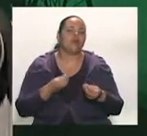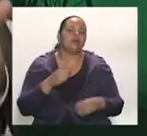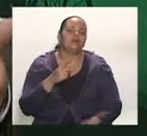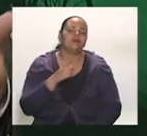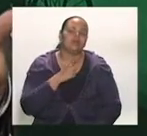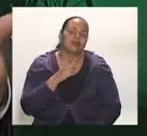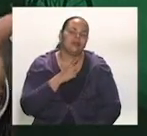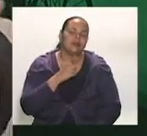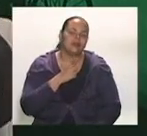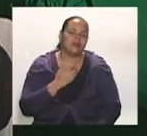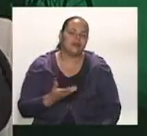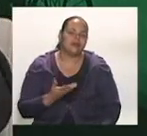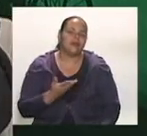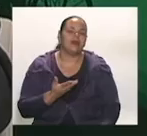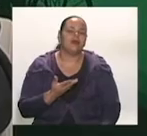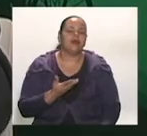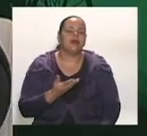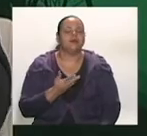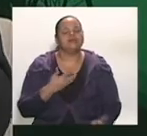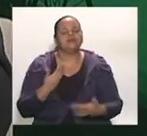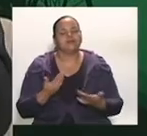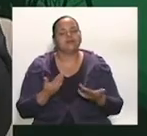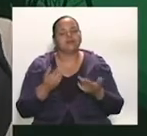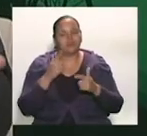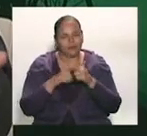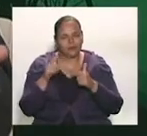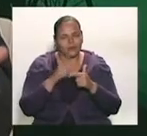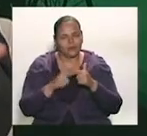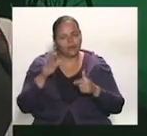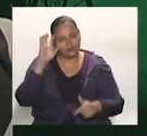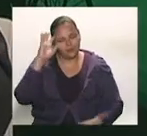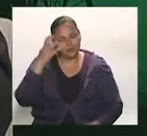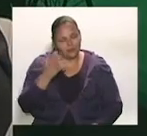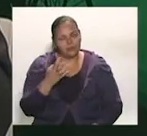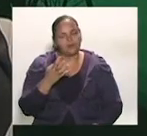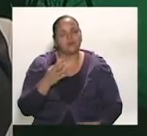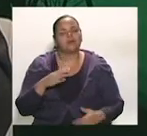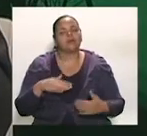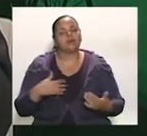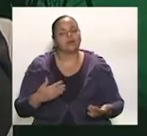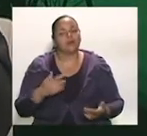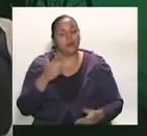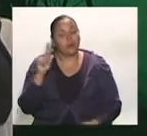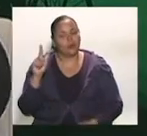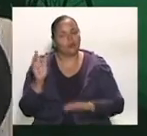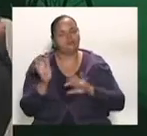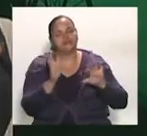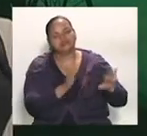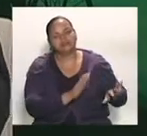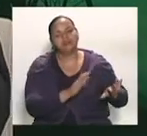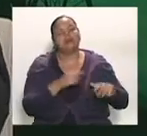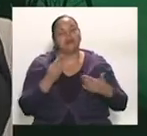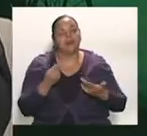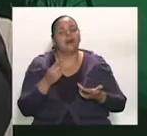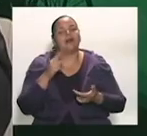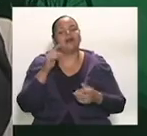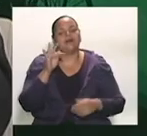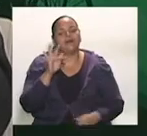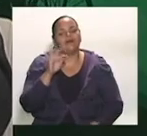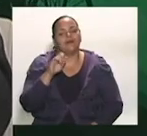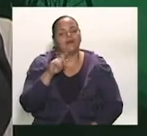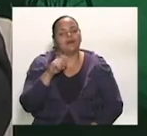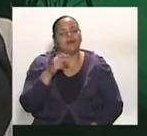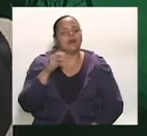dar celeridade aos julgamentos. Né? Então, como é que você vai ter esse tipo de problema resolvido?